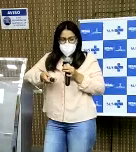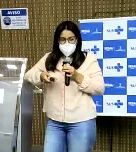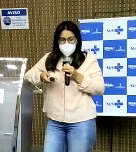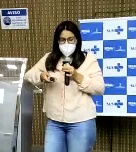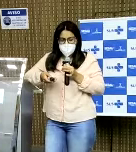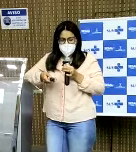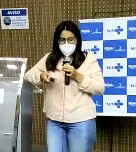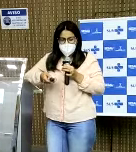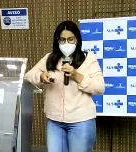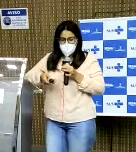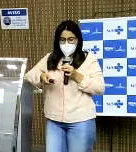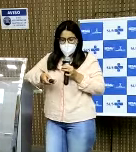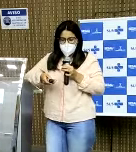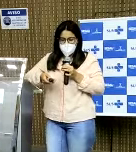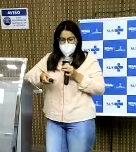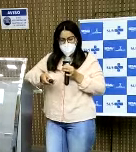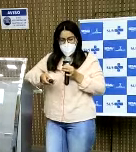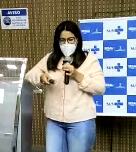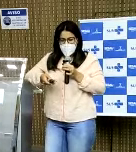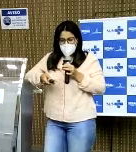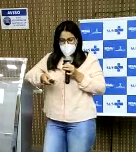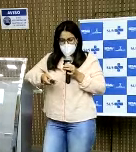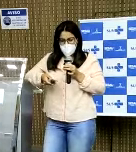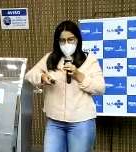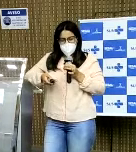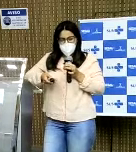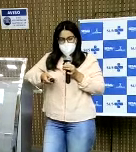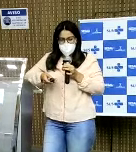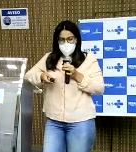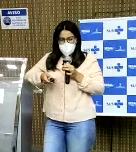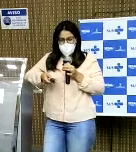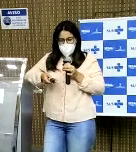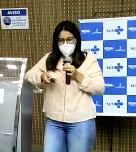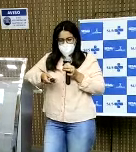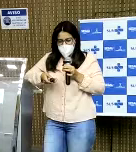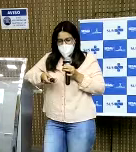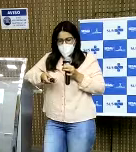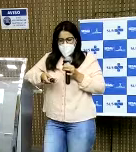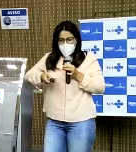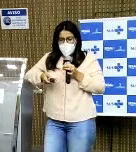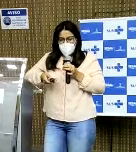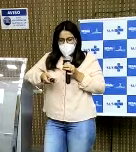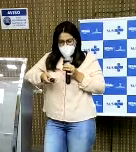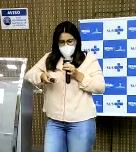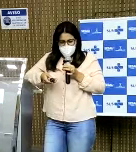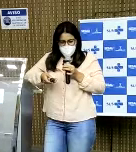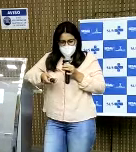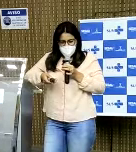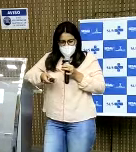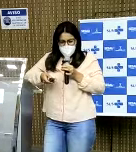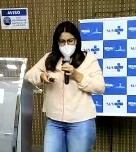Número de gestantes com pré-natal encerrado menores de 20 anos foram 28, no primeiro semestre de 2021 foram